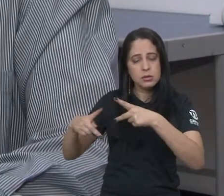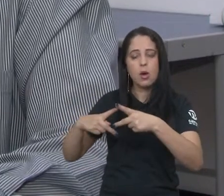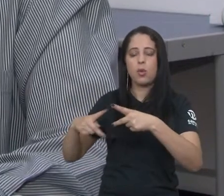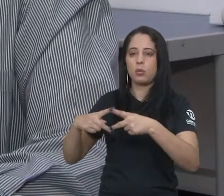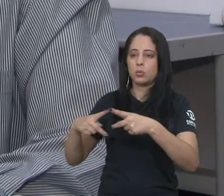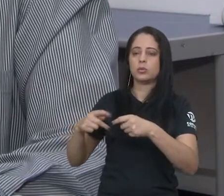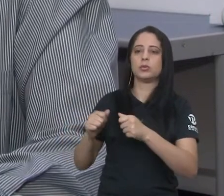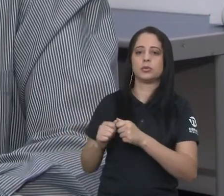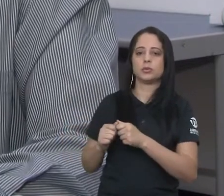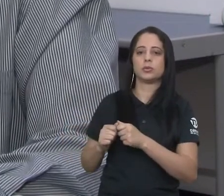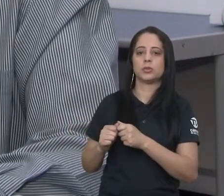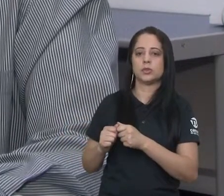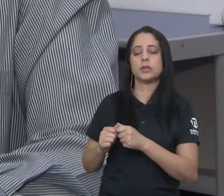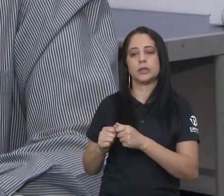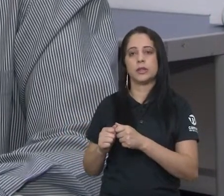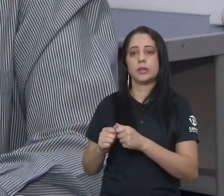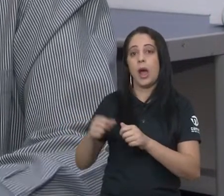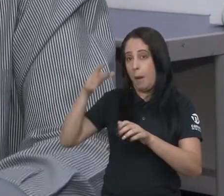dos Campos,